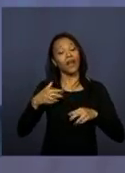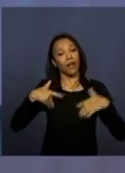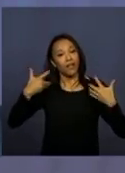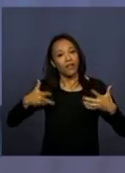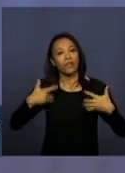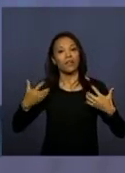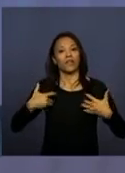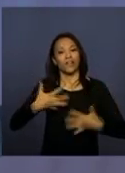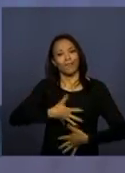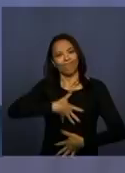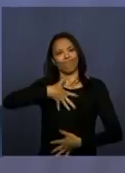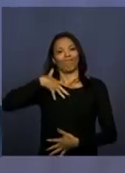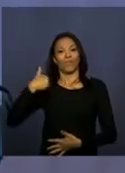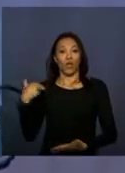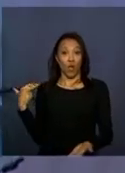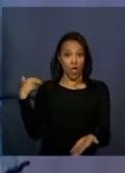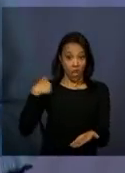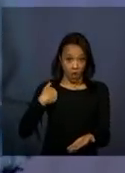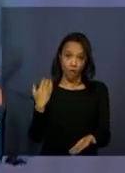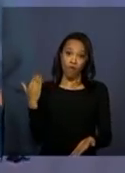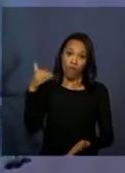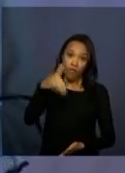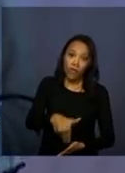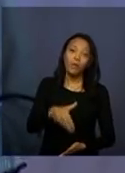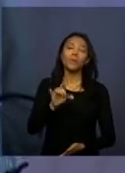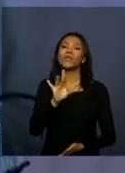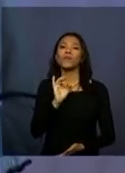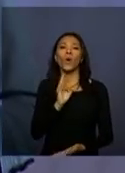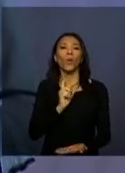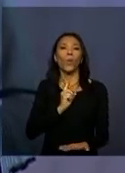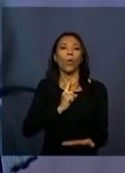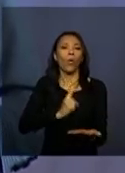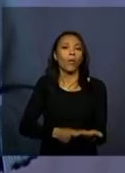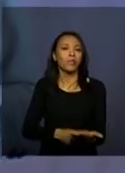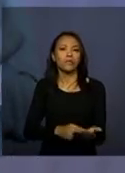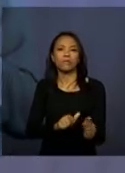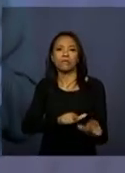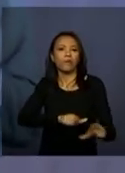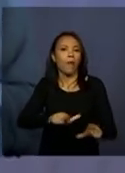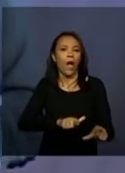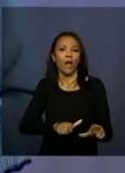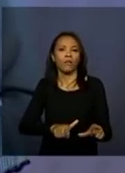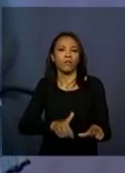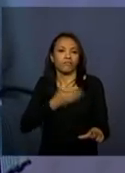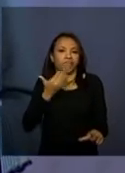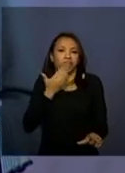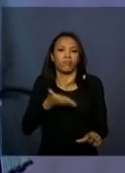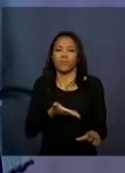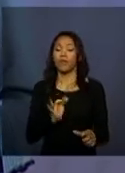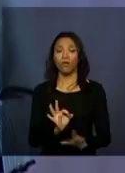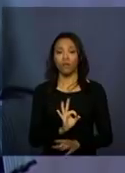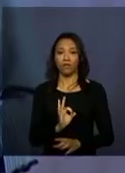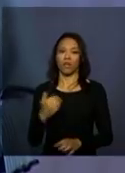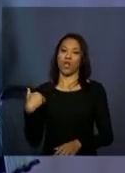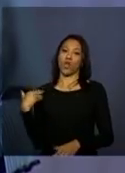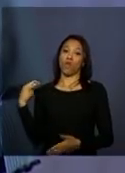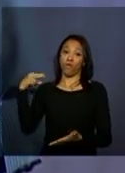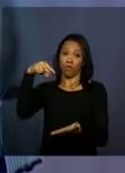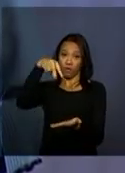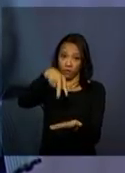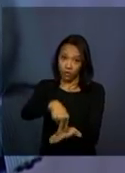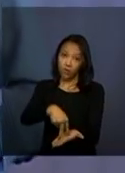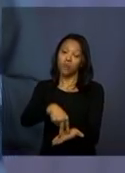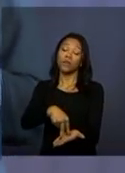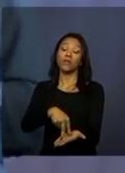aqui. Eu não venho aqui para cumprir um compromisso qualquer. Eu venho aqui para cumprir um